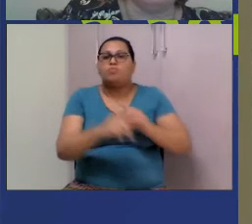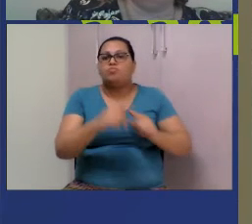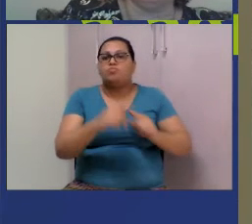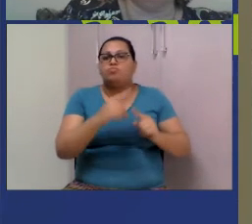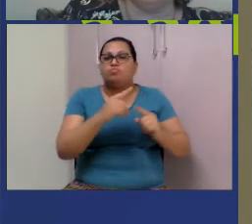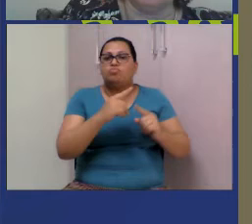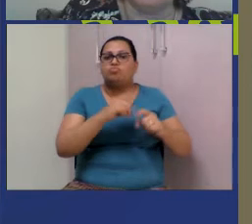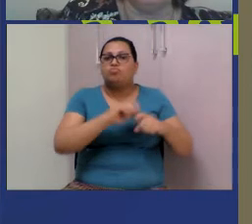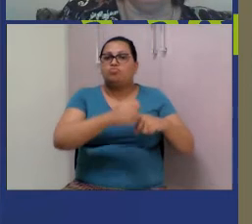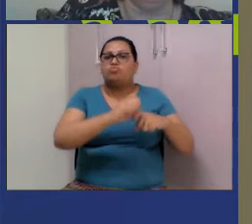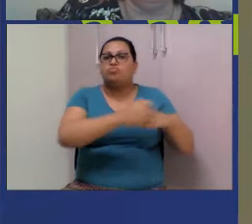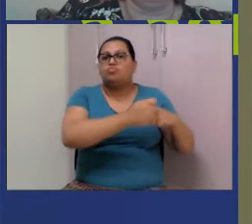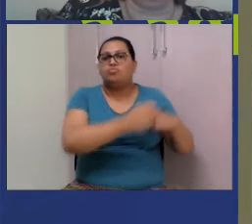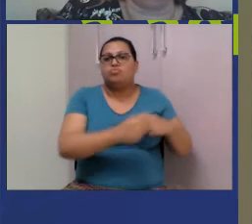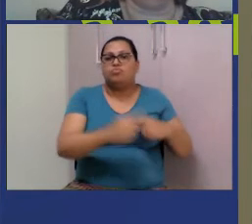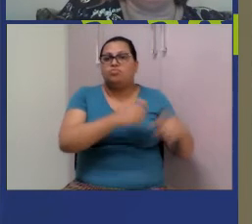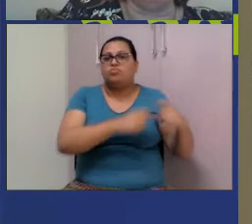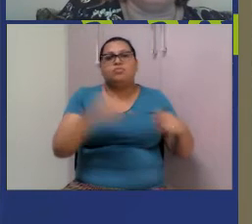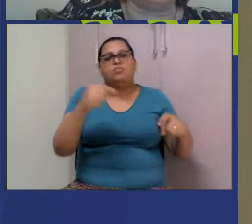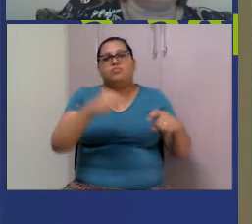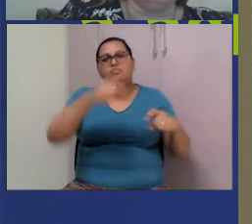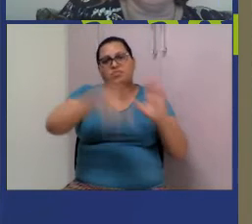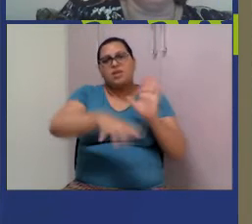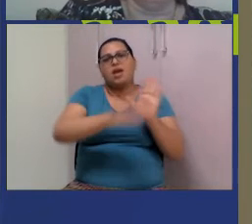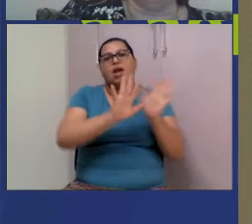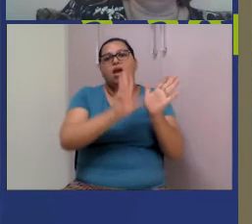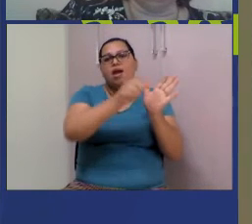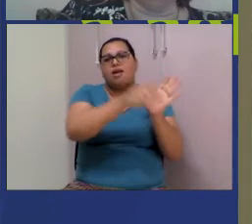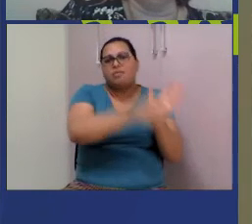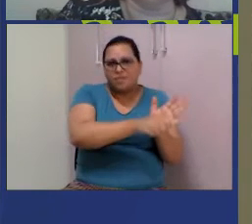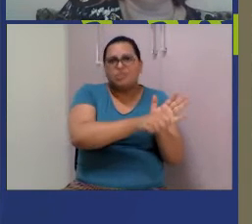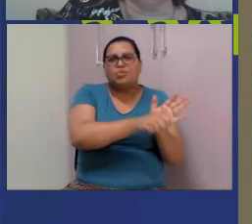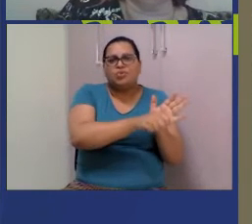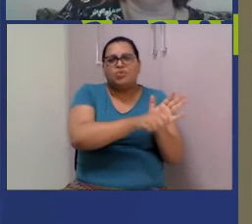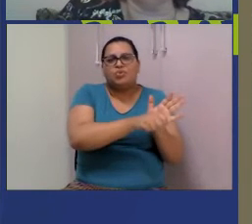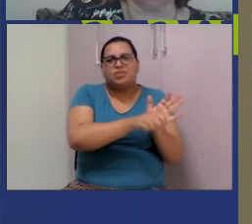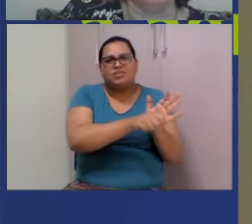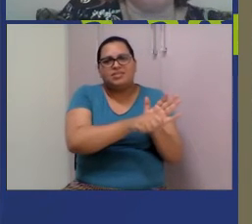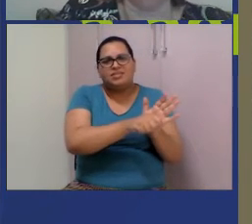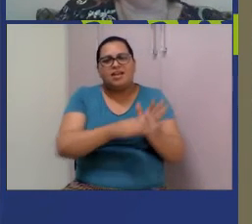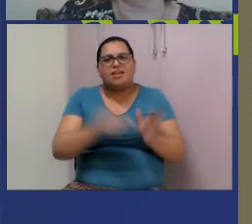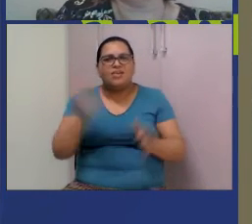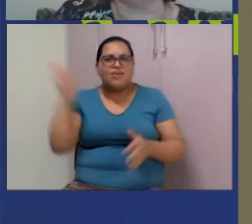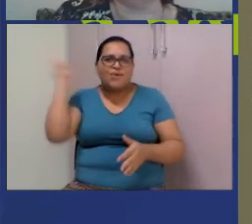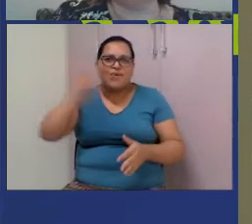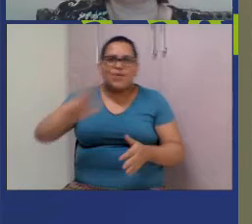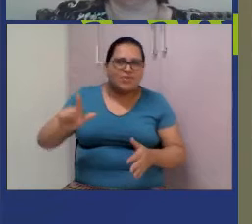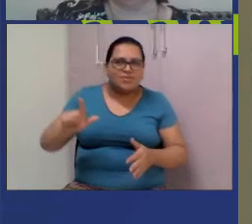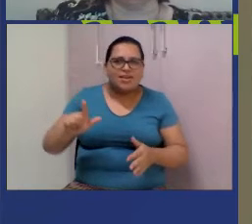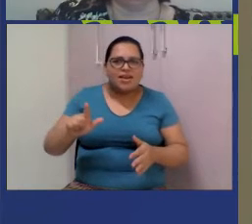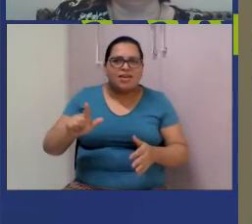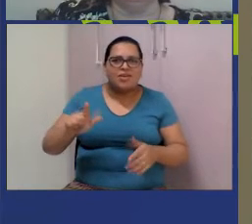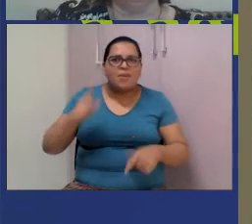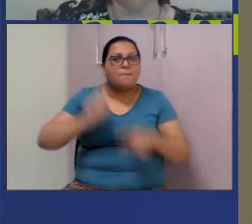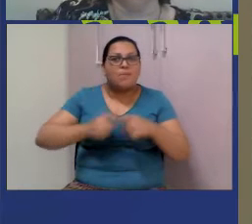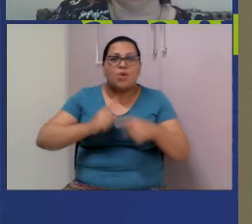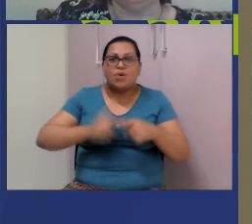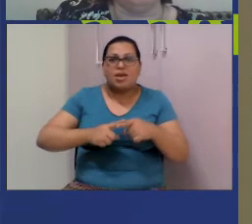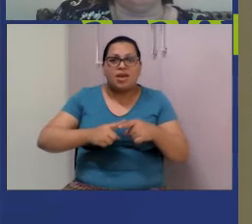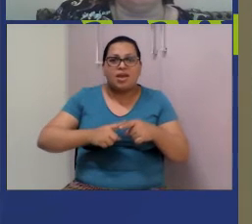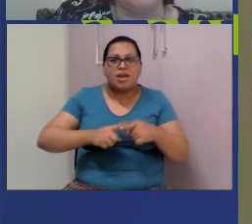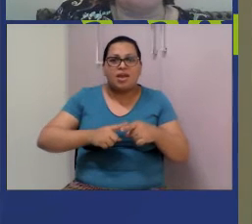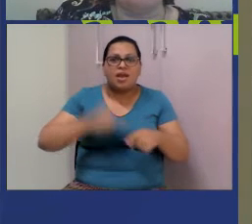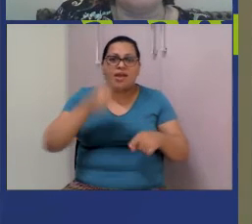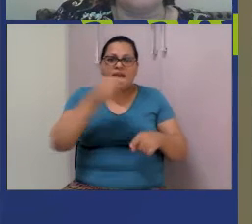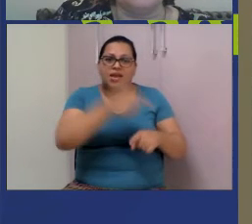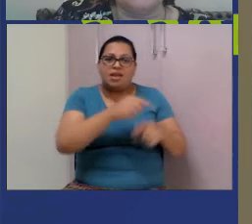está sendo executado agora, e que foi visto que no genoma funcional do macrobráquio amazônico,